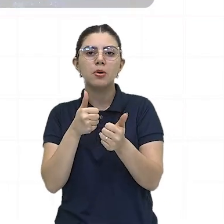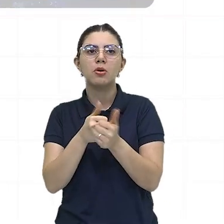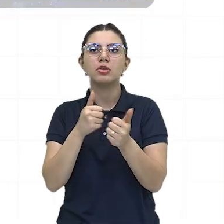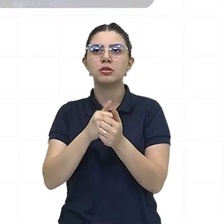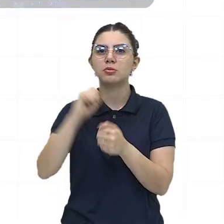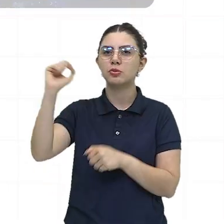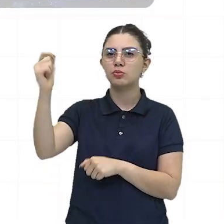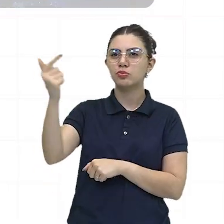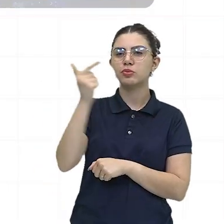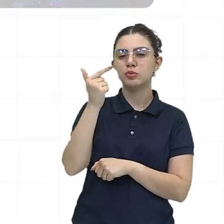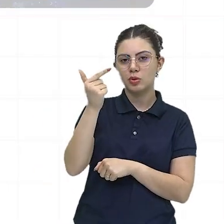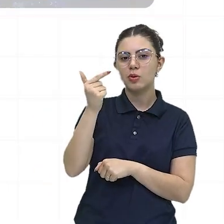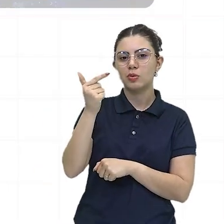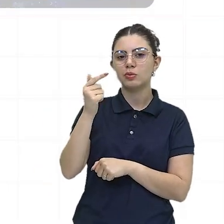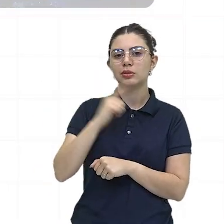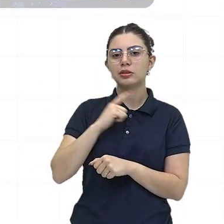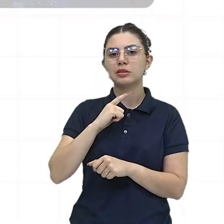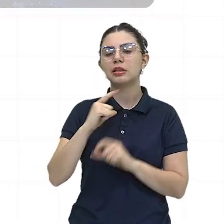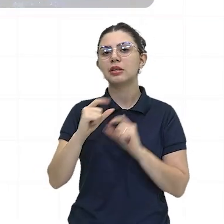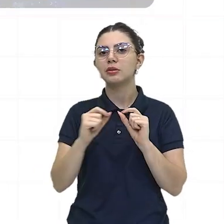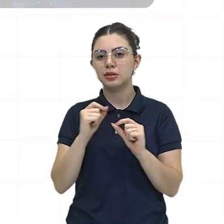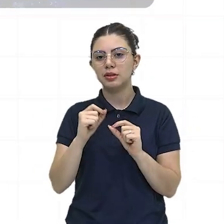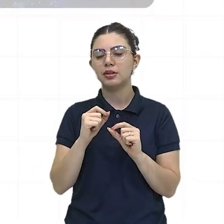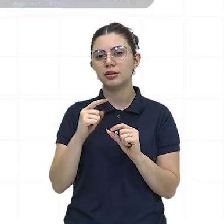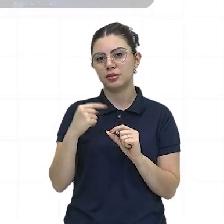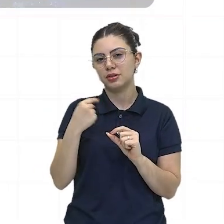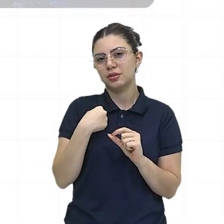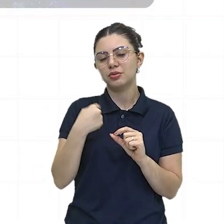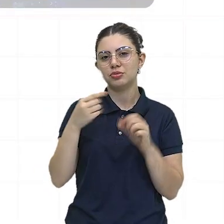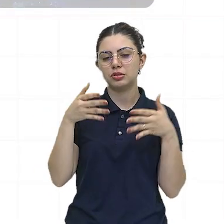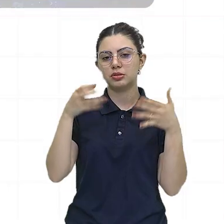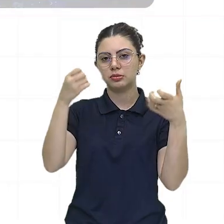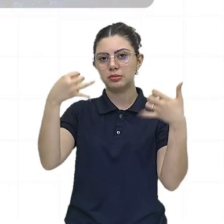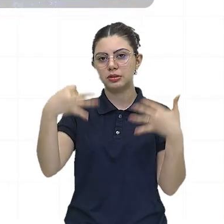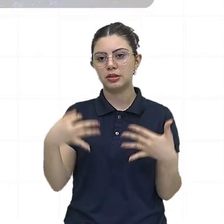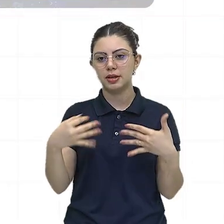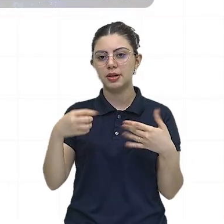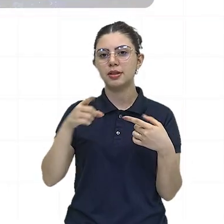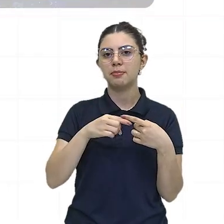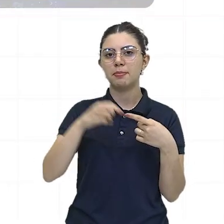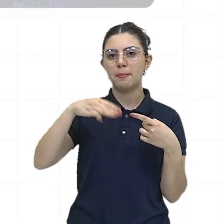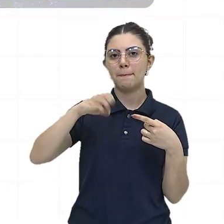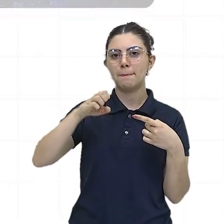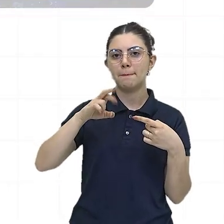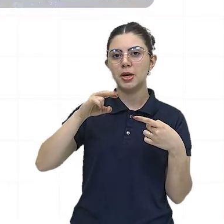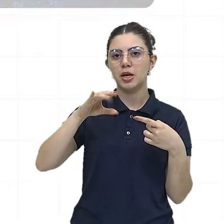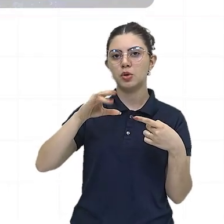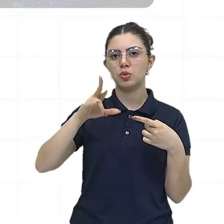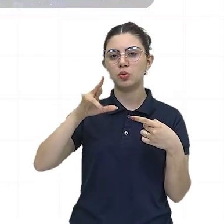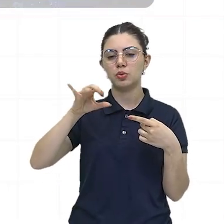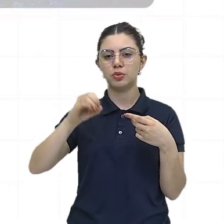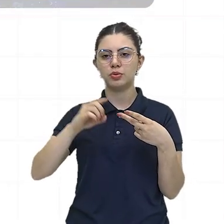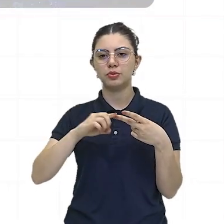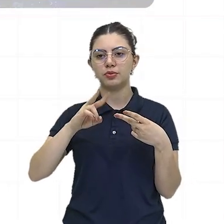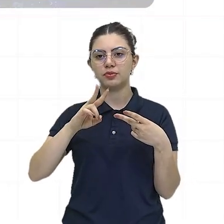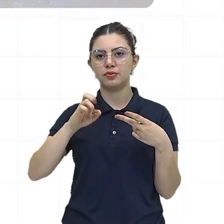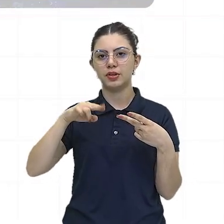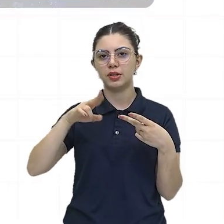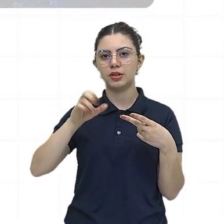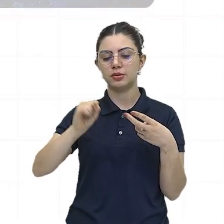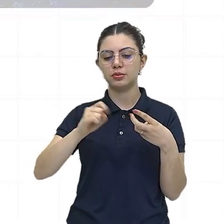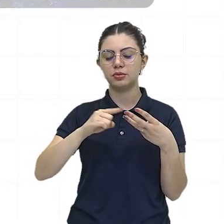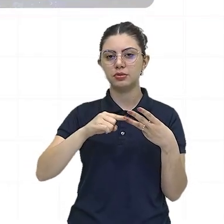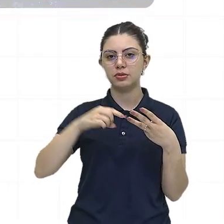de rochas, que são Mercúrio, Vênus, Terra e Marte. Já aqueles planetas que estão